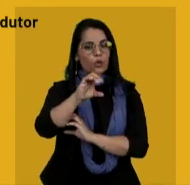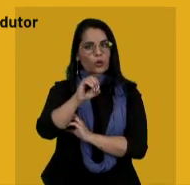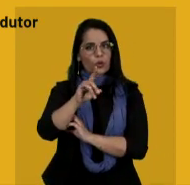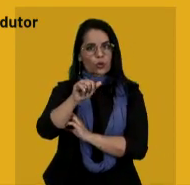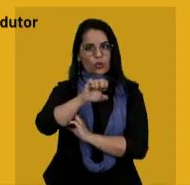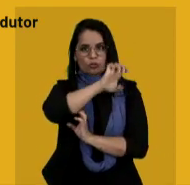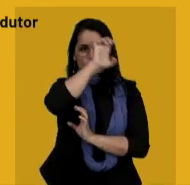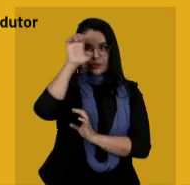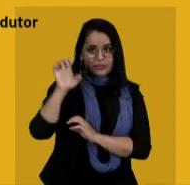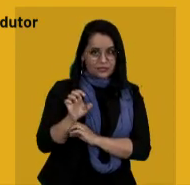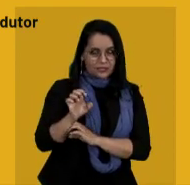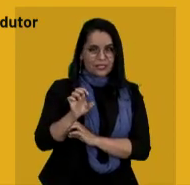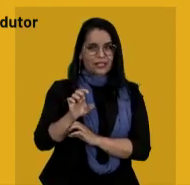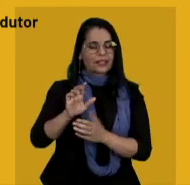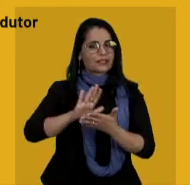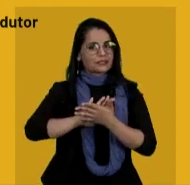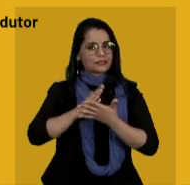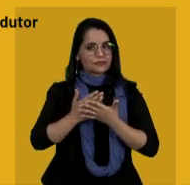e do Intérprete de